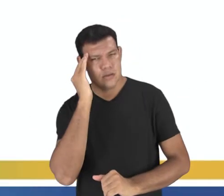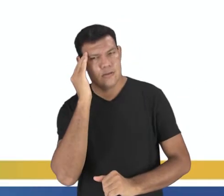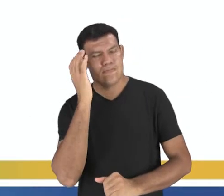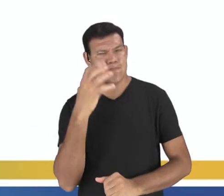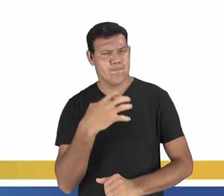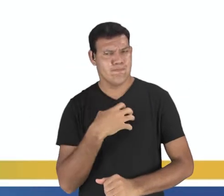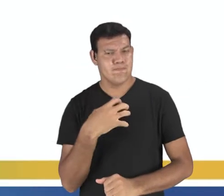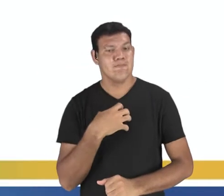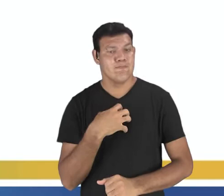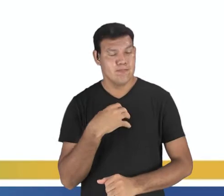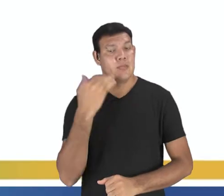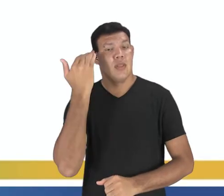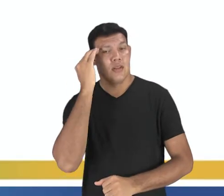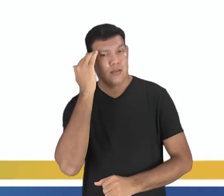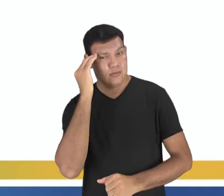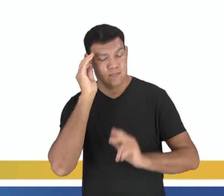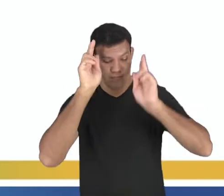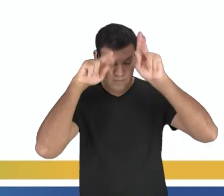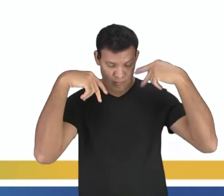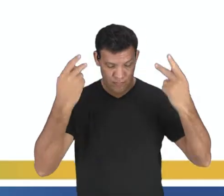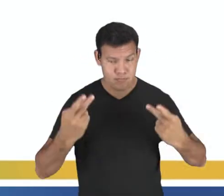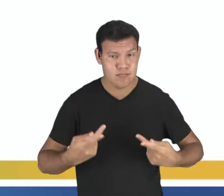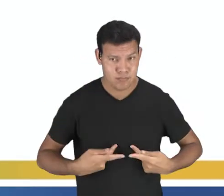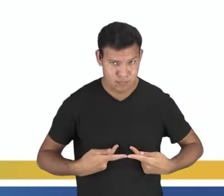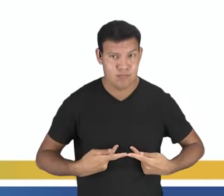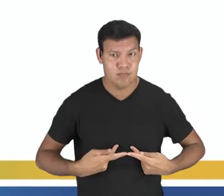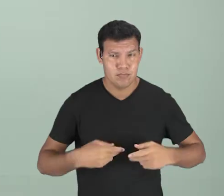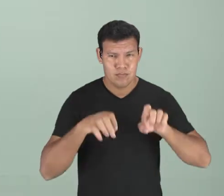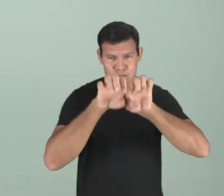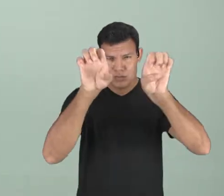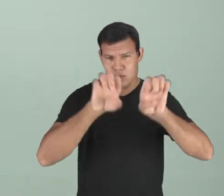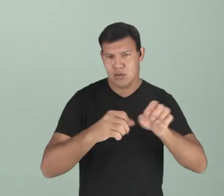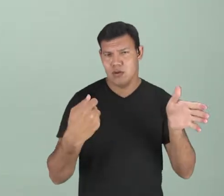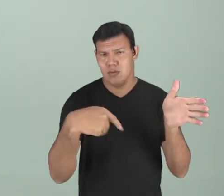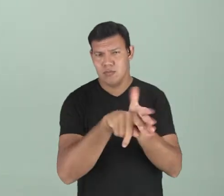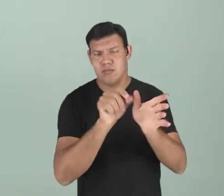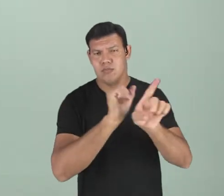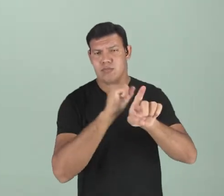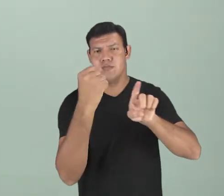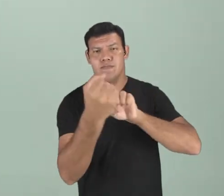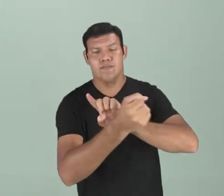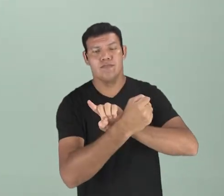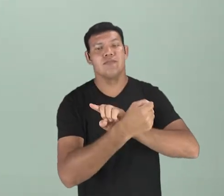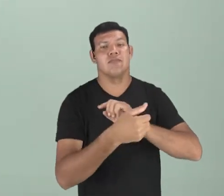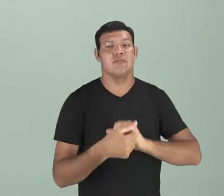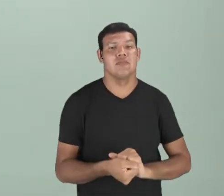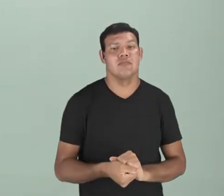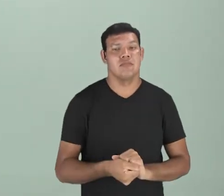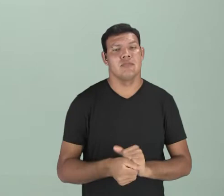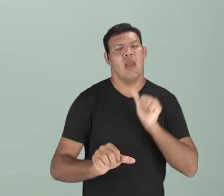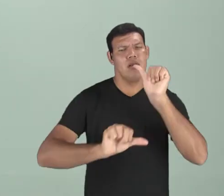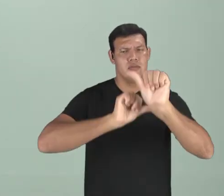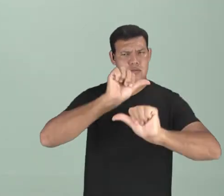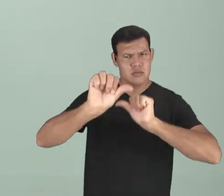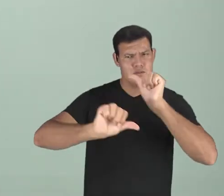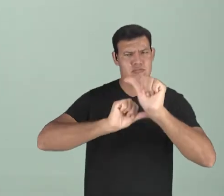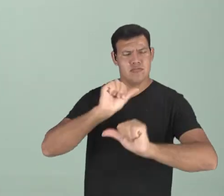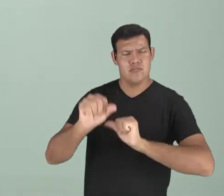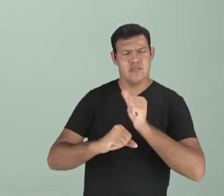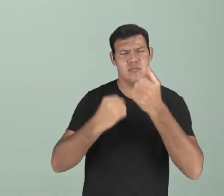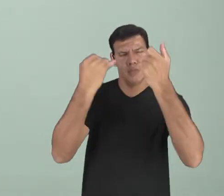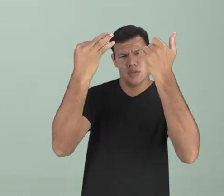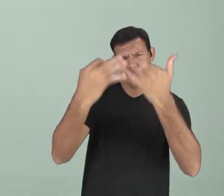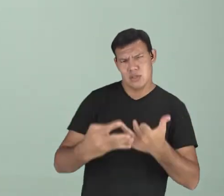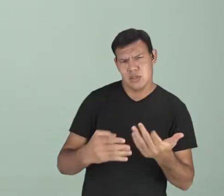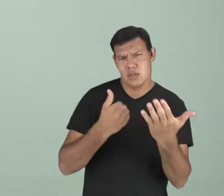de entender o próprio ser humano e a estrutura das sociedades. Então, basicamente, todas essas transformações que a gente viu que o